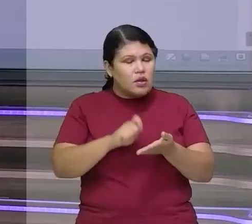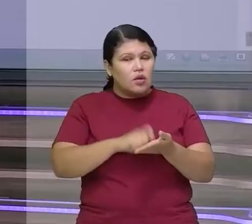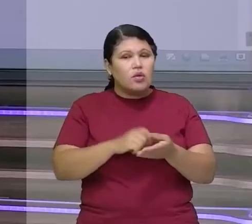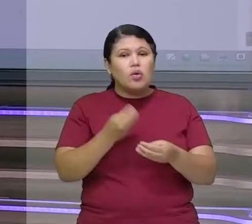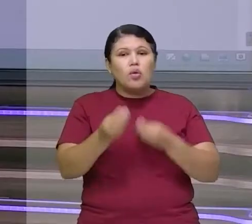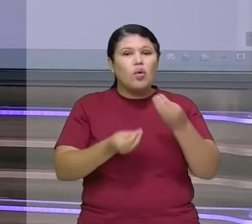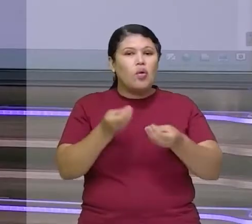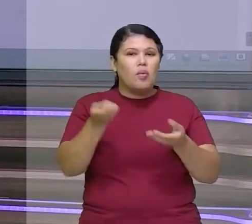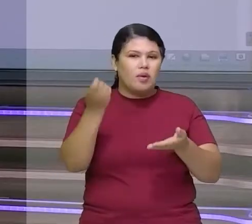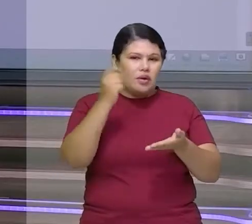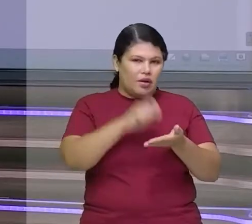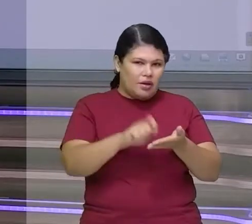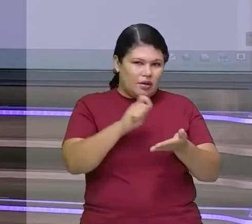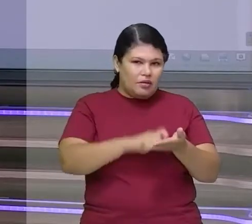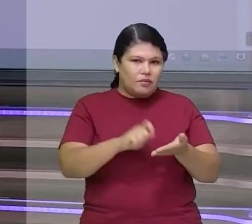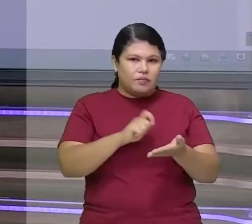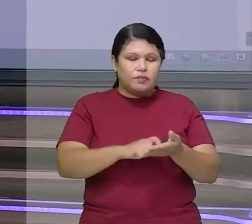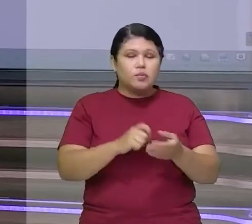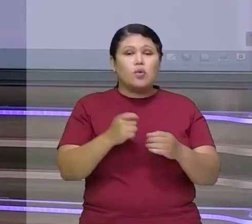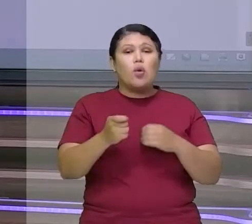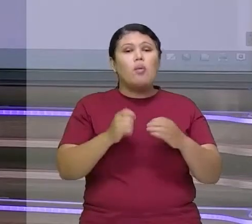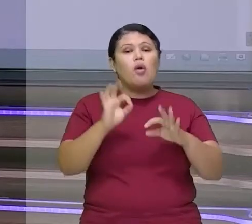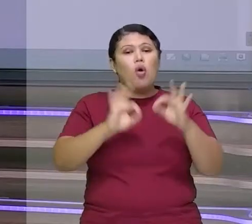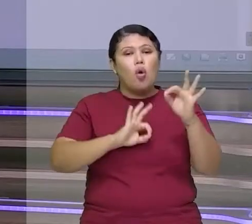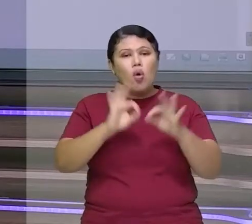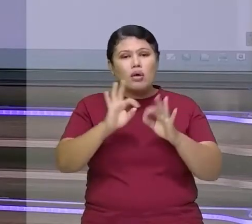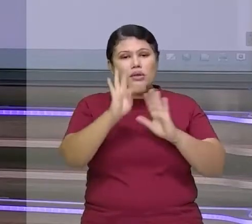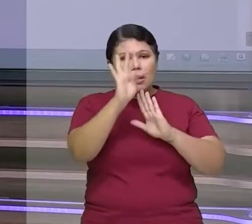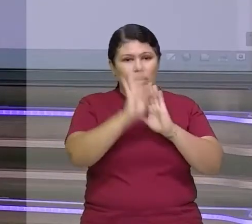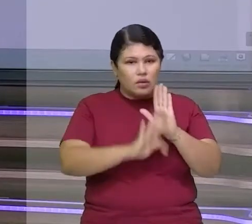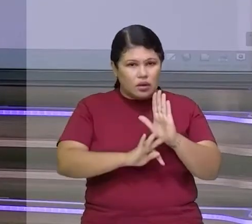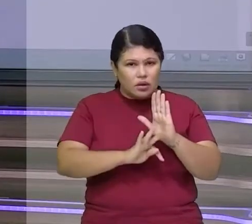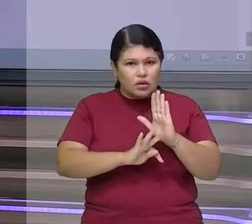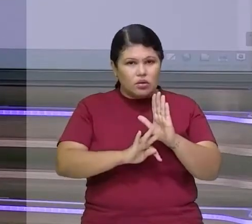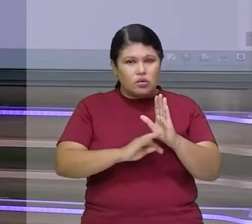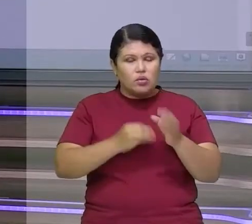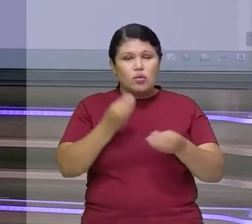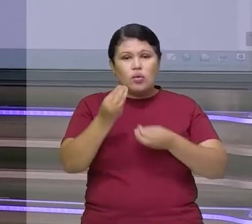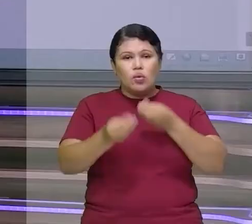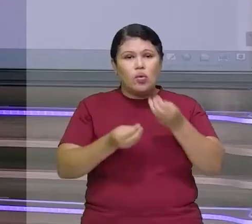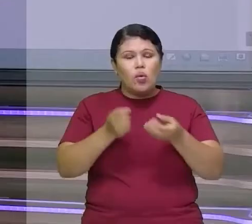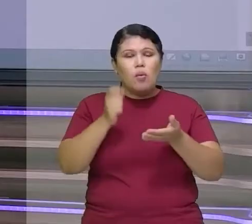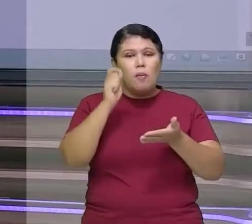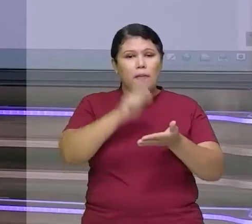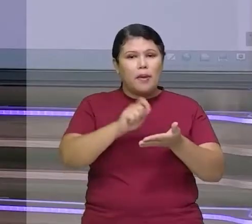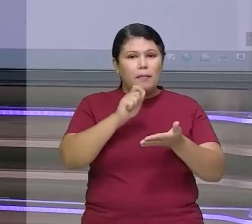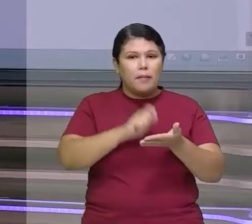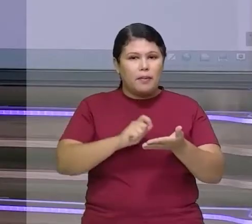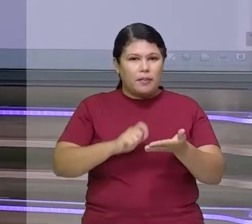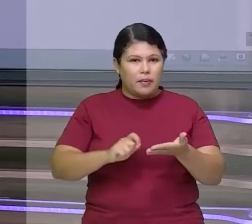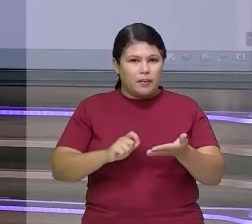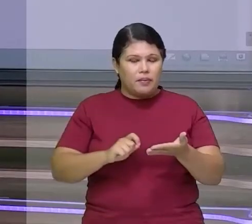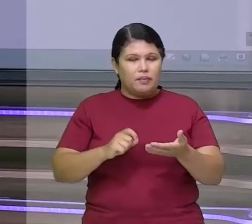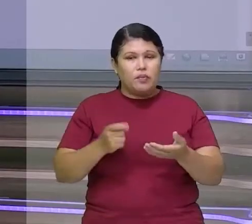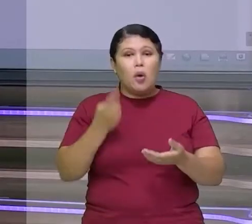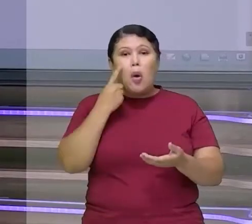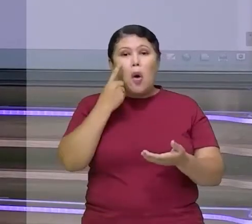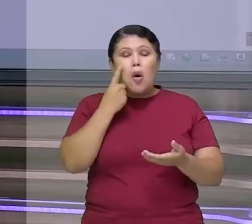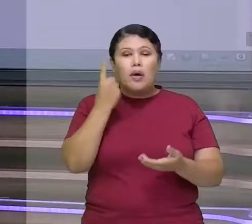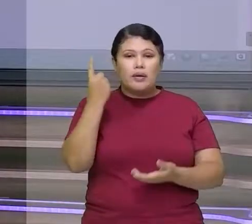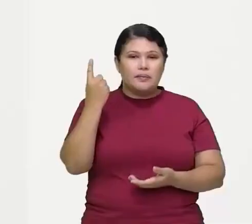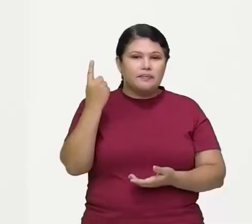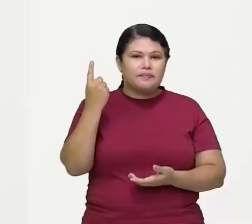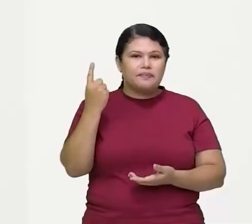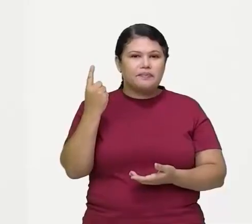você vai fazer a anotação? Como é que você vai organizar esse texto? Como é que você vai pontuá-lo? Olha aí como é que a gente pode